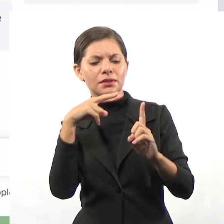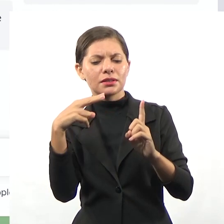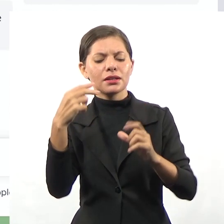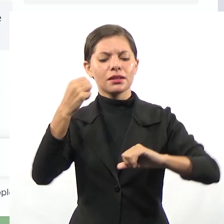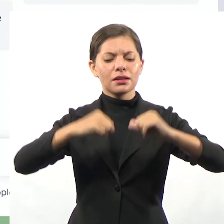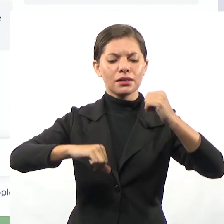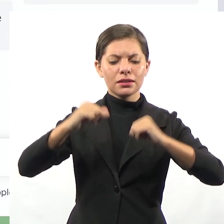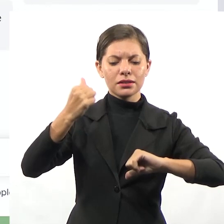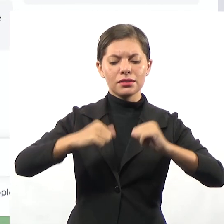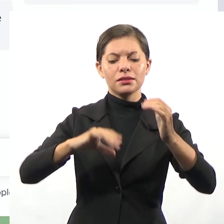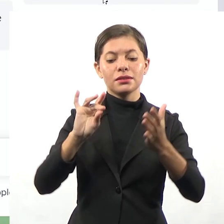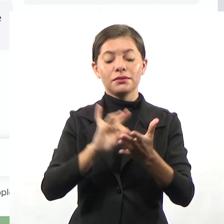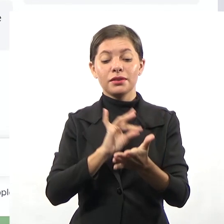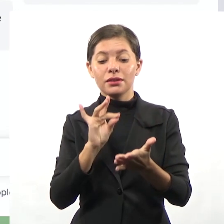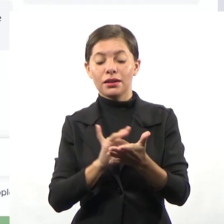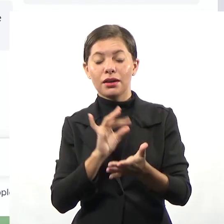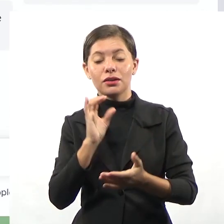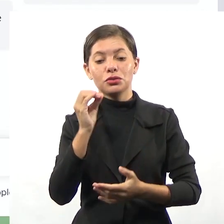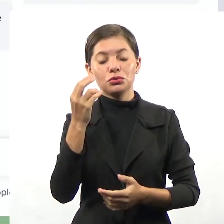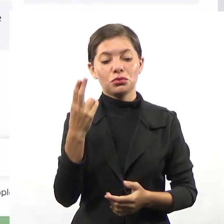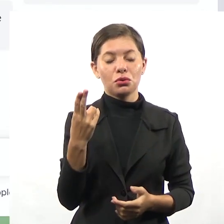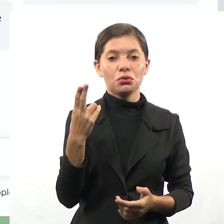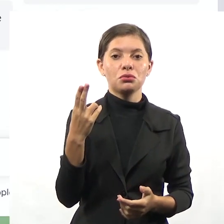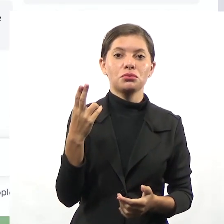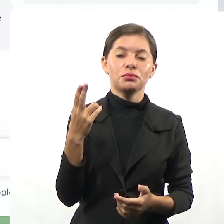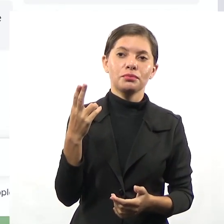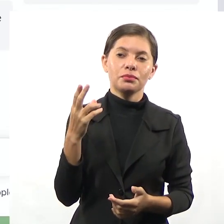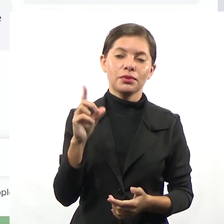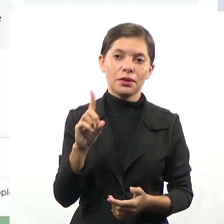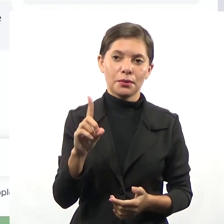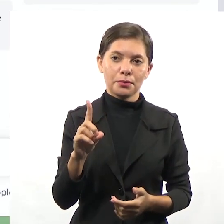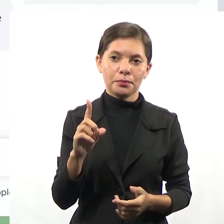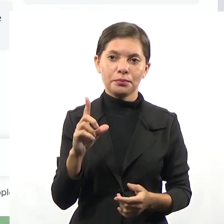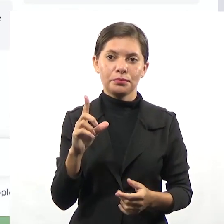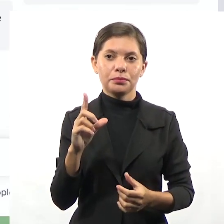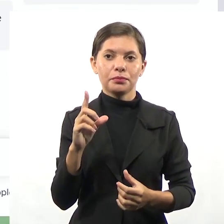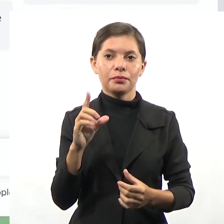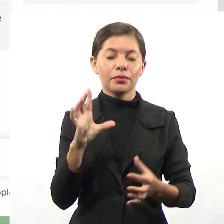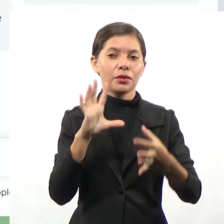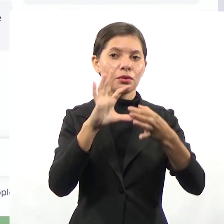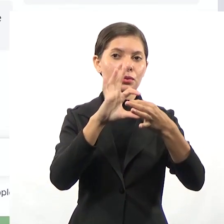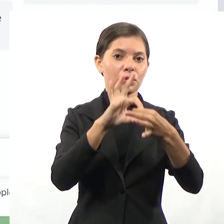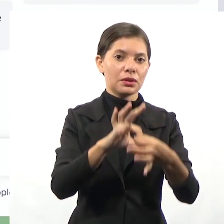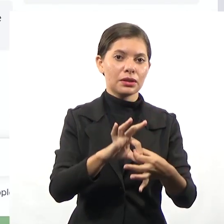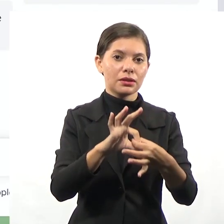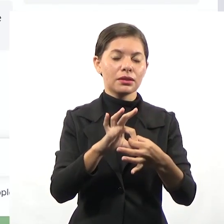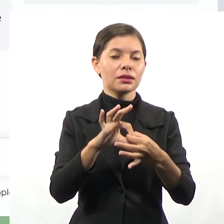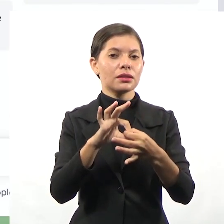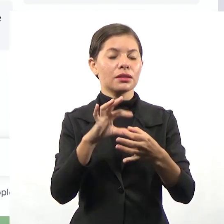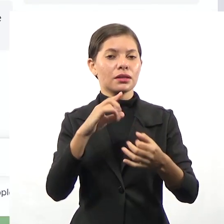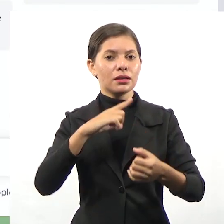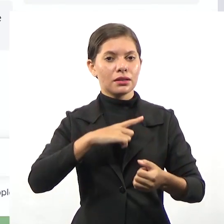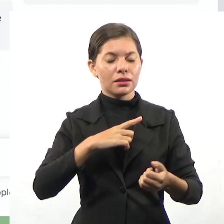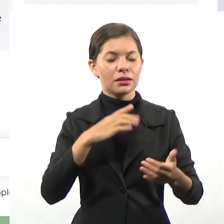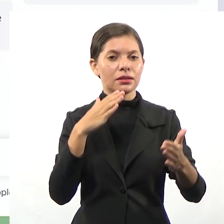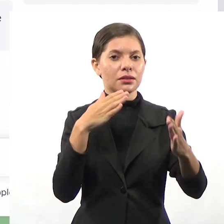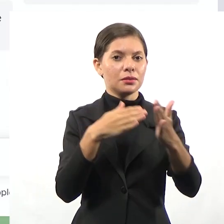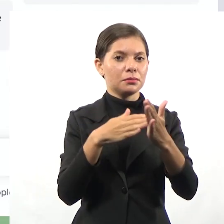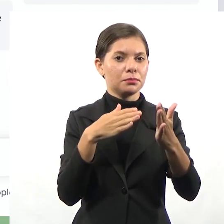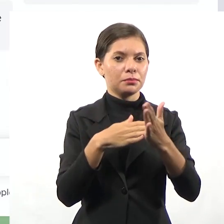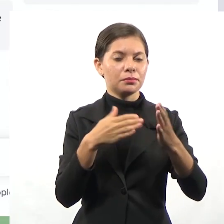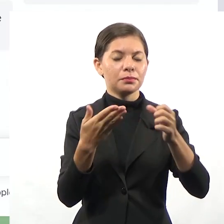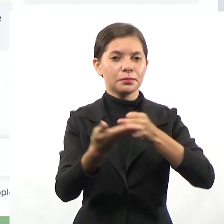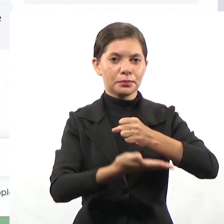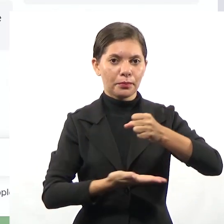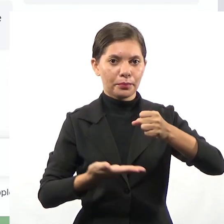As instruções são baseadas no contexto e ainda tem limite de que a base de dados do ChatGPT foi construído